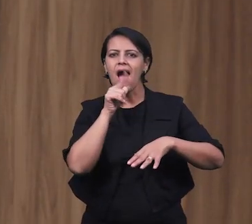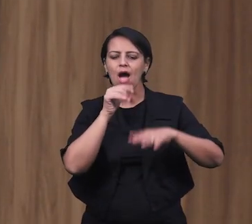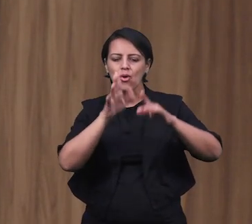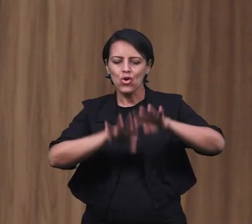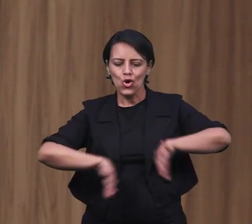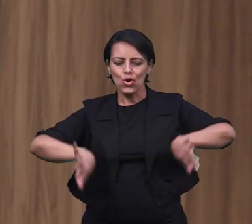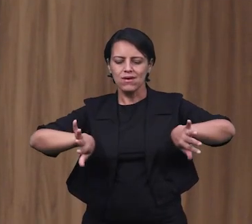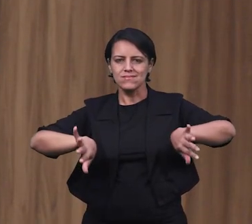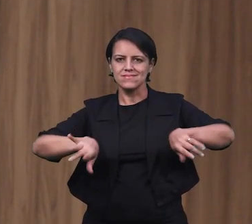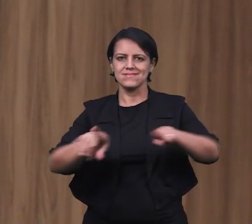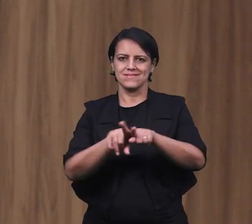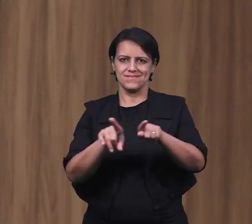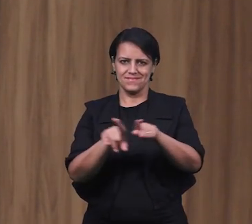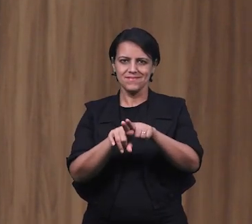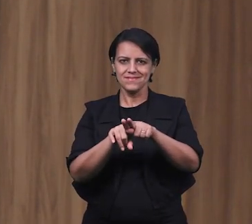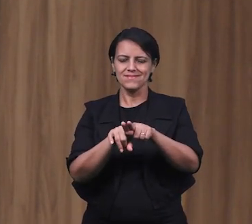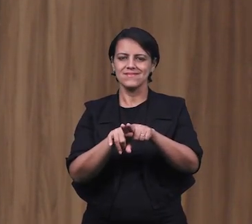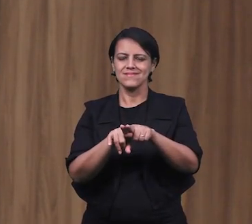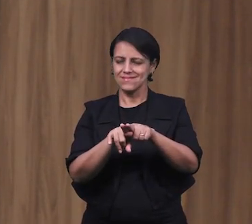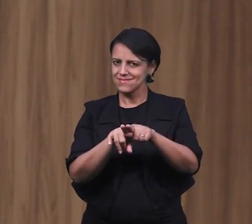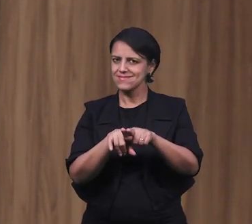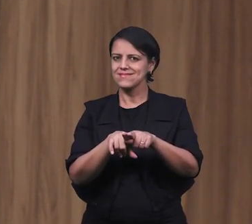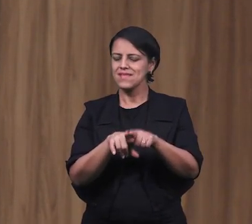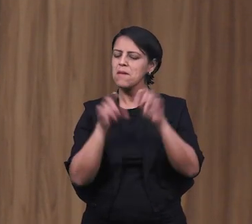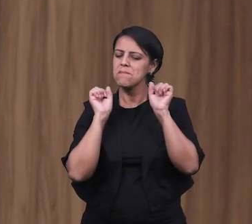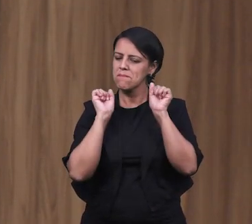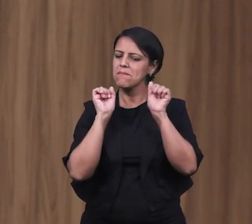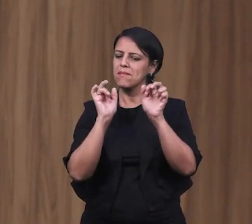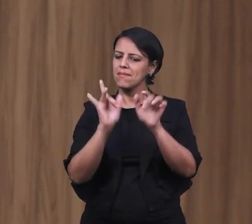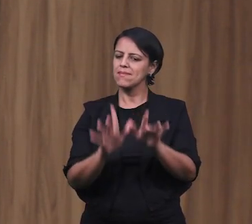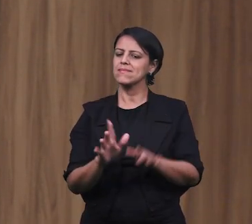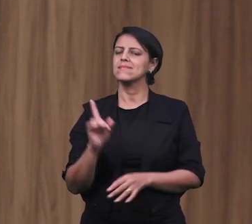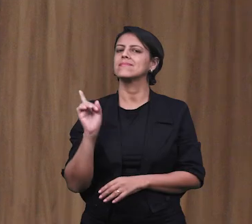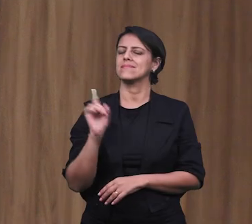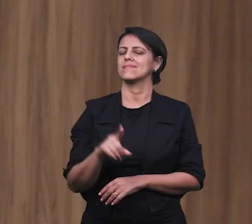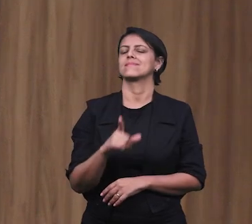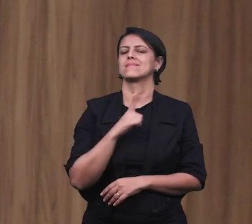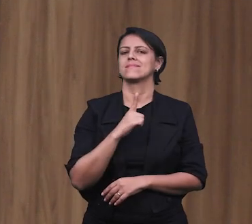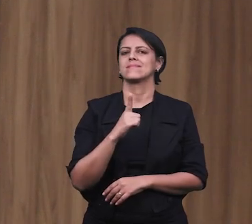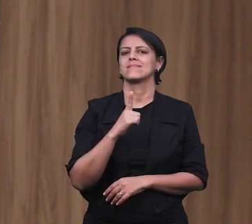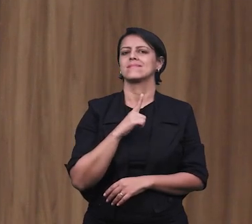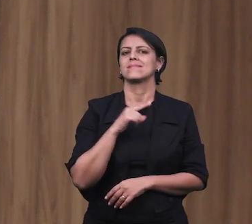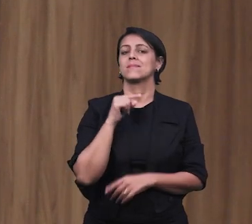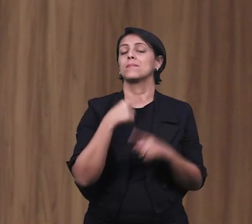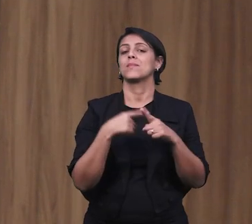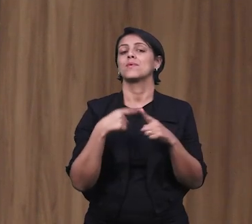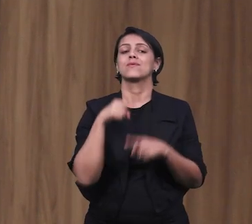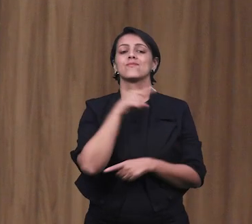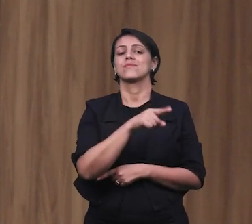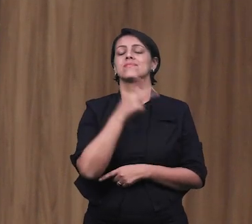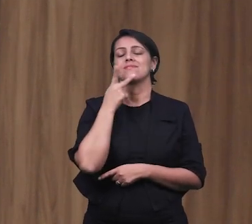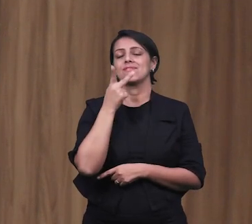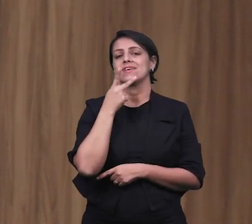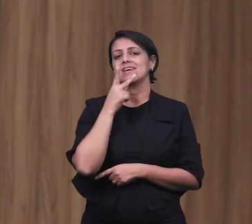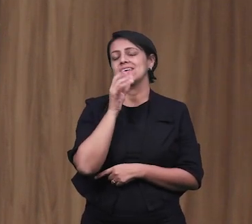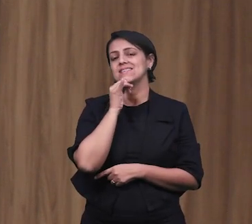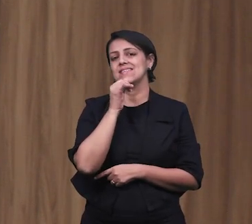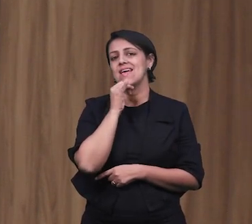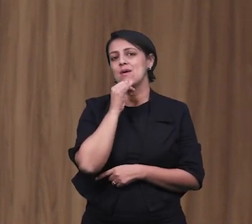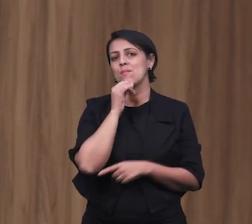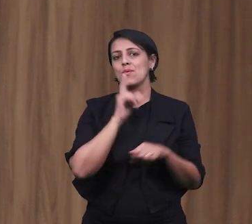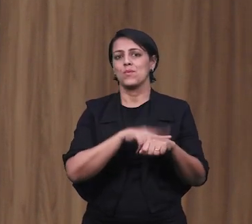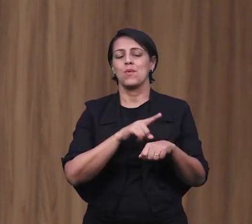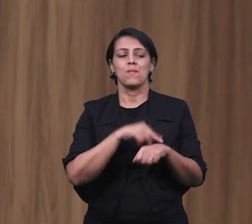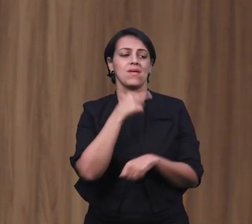bênção nisso aqui tudo. Essa citação que você fez, quando você sai do Egito, era para uma